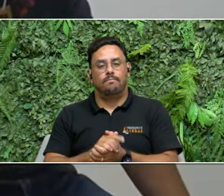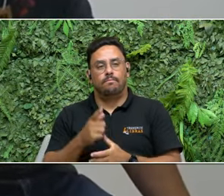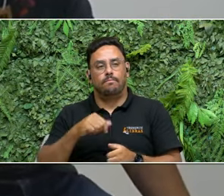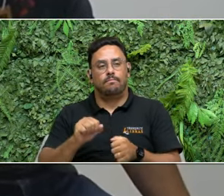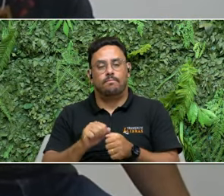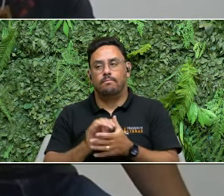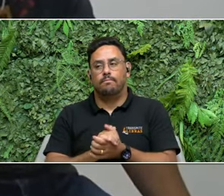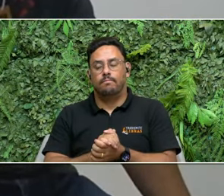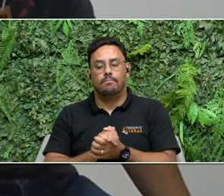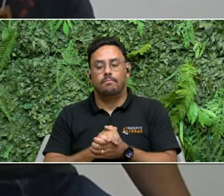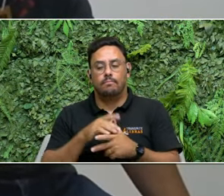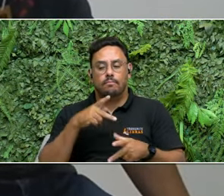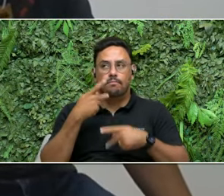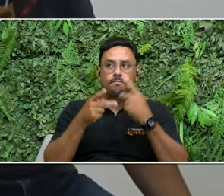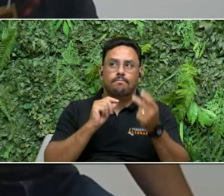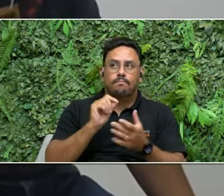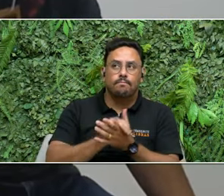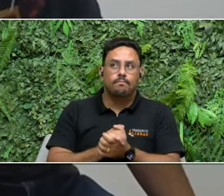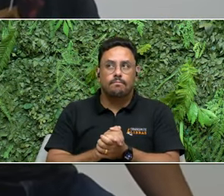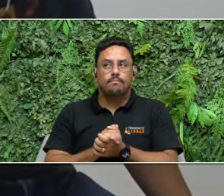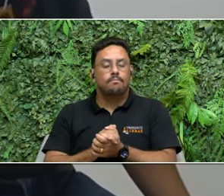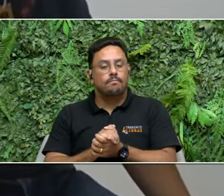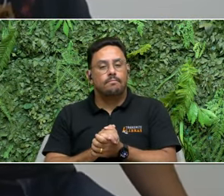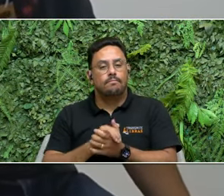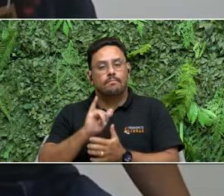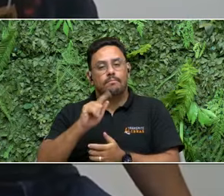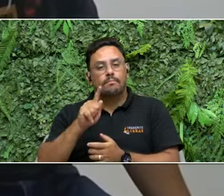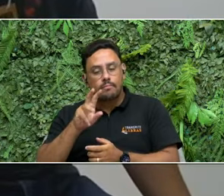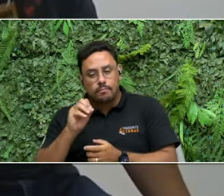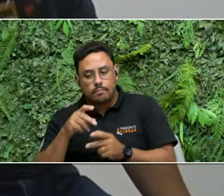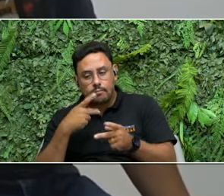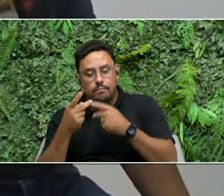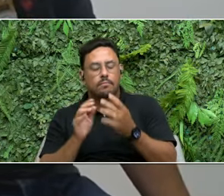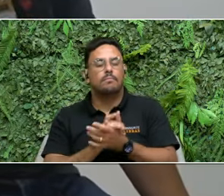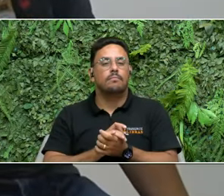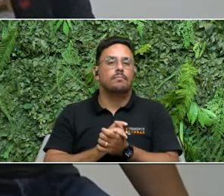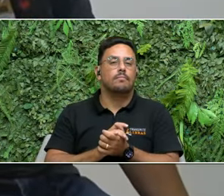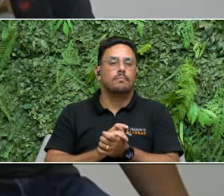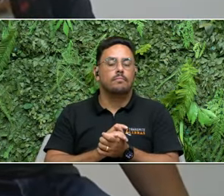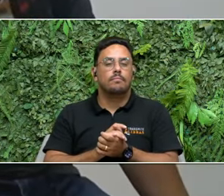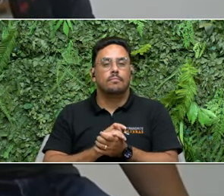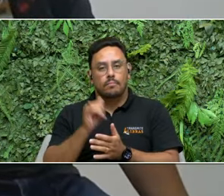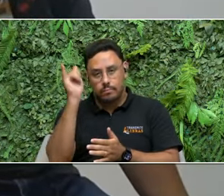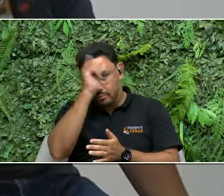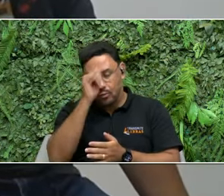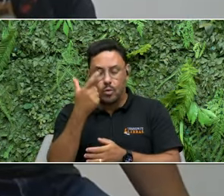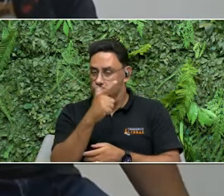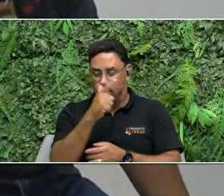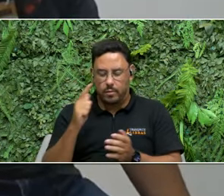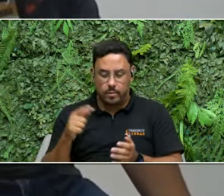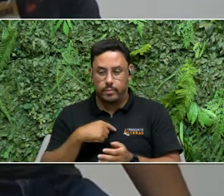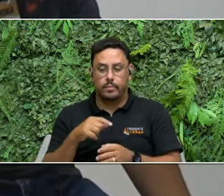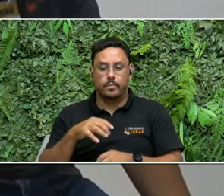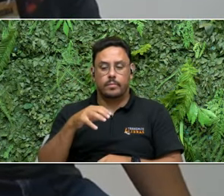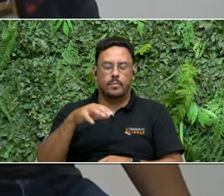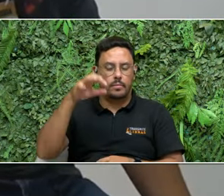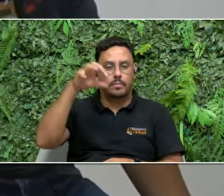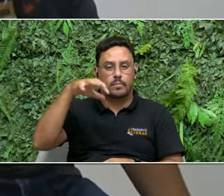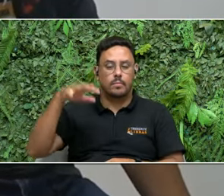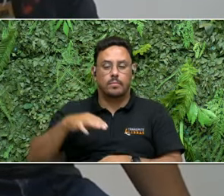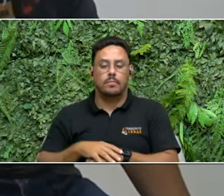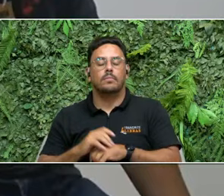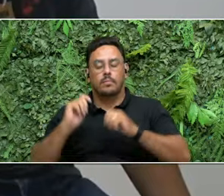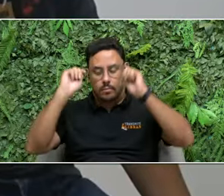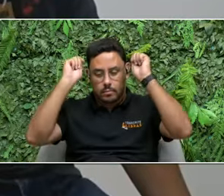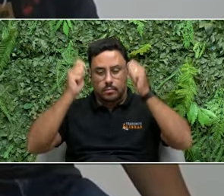Igor pode falar se bem que ele já deu até o Igor Já de boba ele não tem nada também né porque de bai da chuva ele não vai ficar não eu trouxe capa né